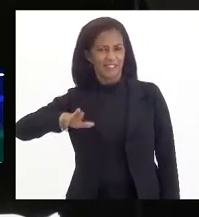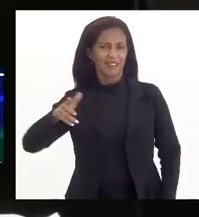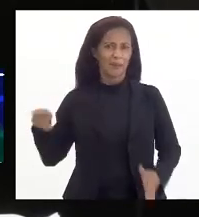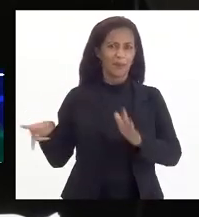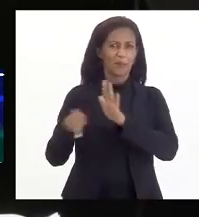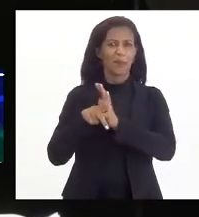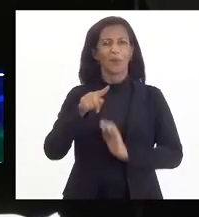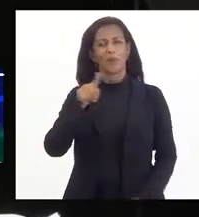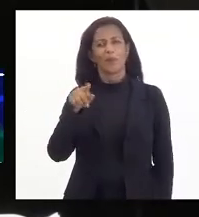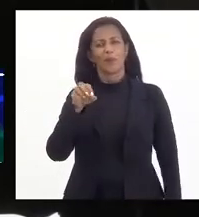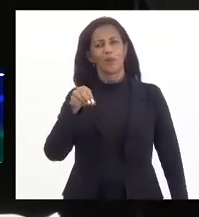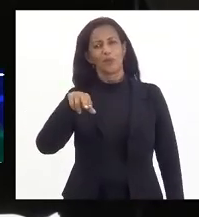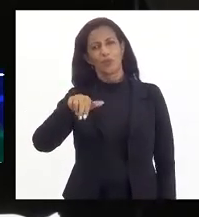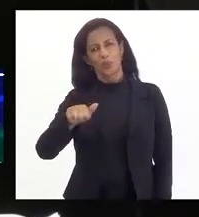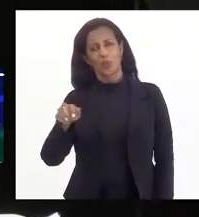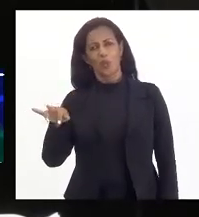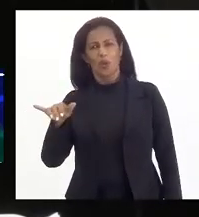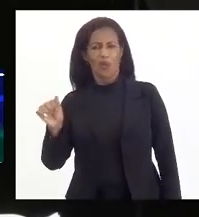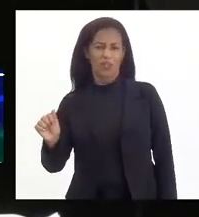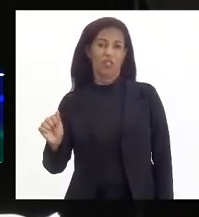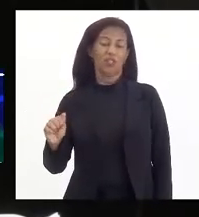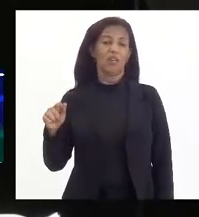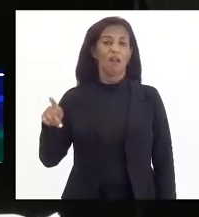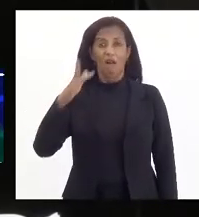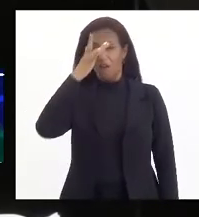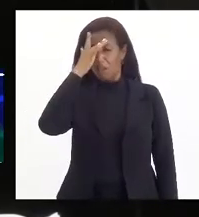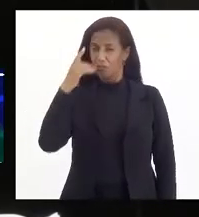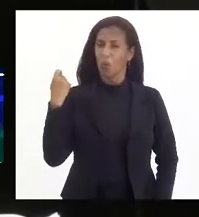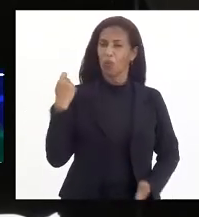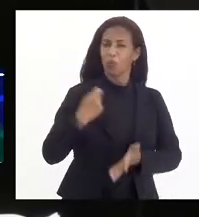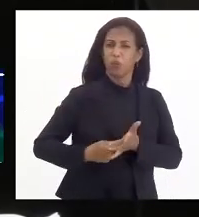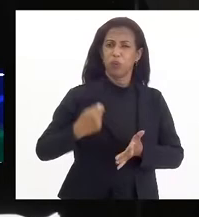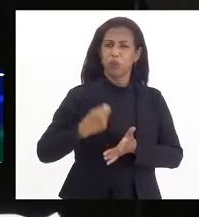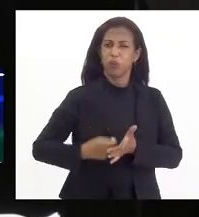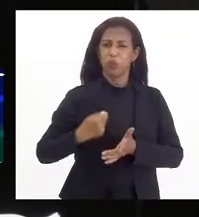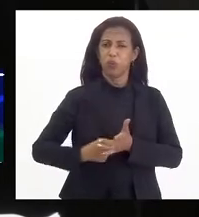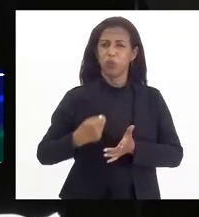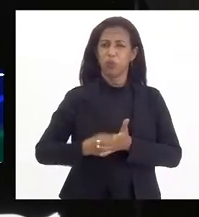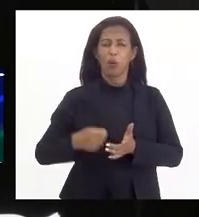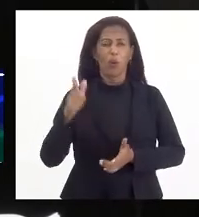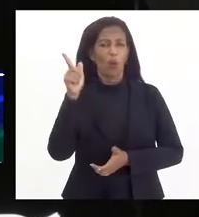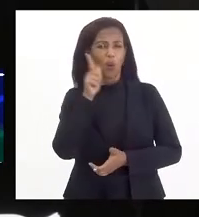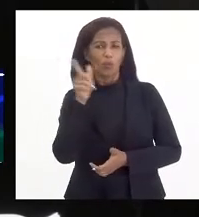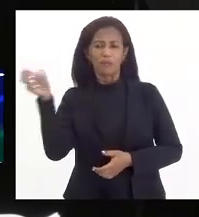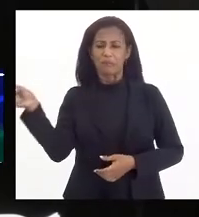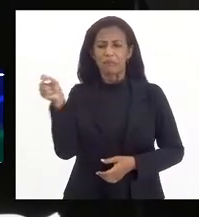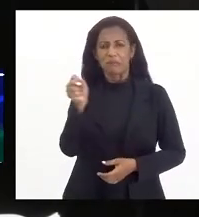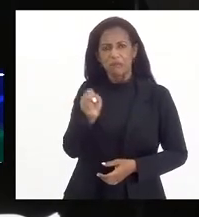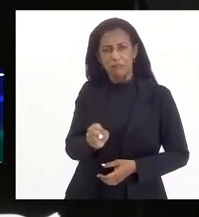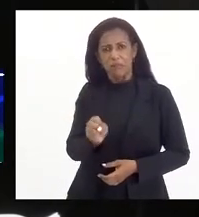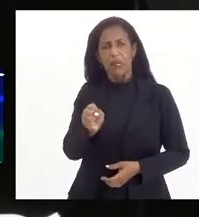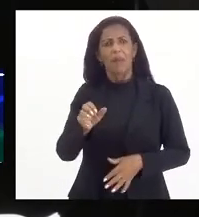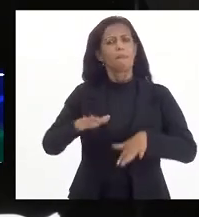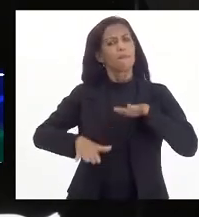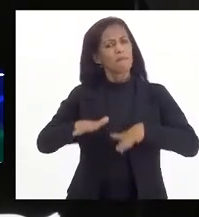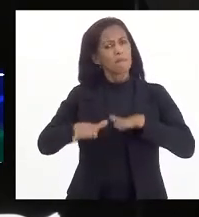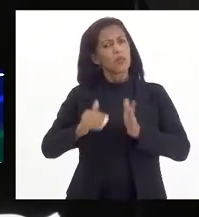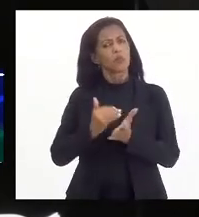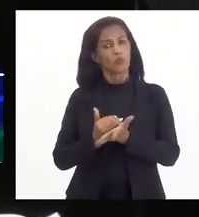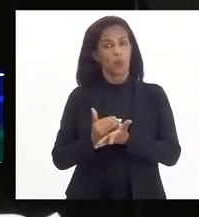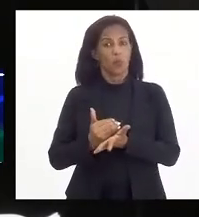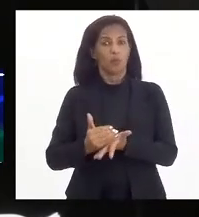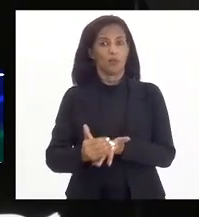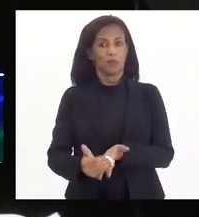luta da população da zona Ash para conseguir que o Enzo fosse implementada na nossa região mesmo quando ela foi